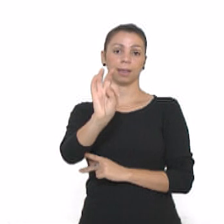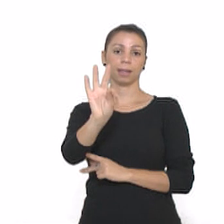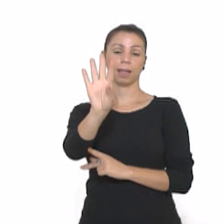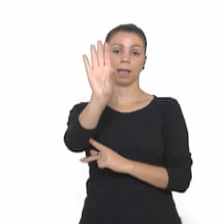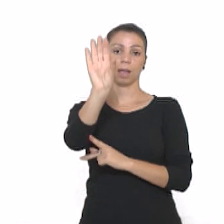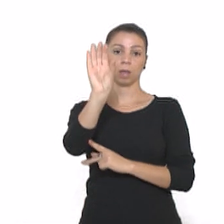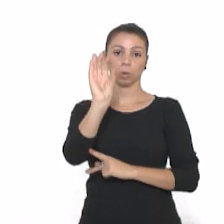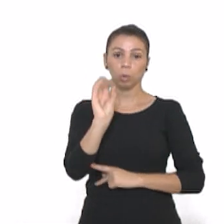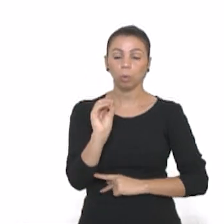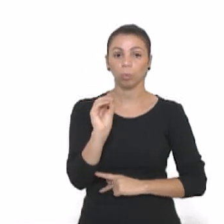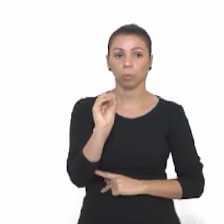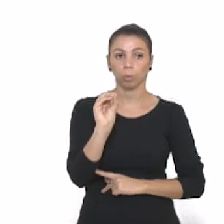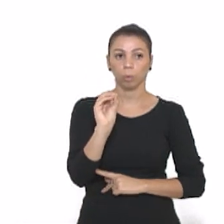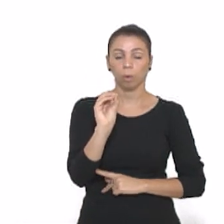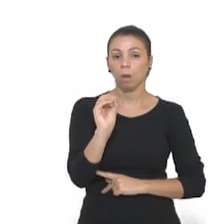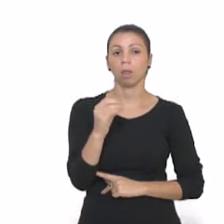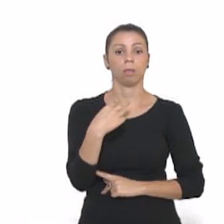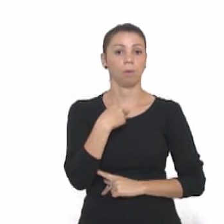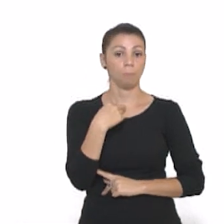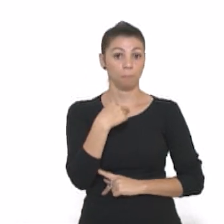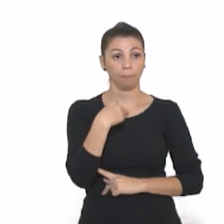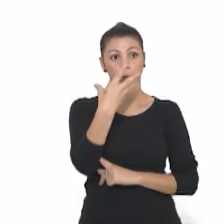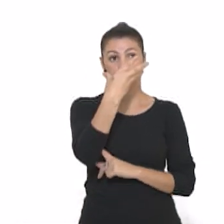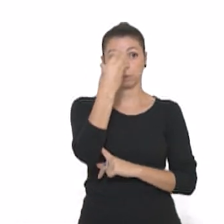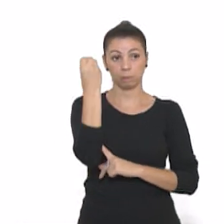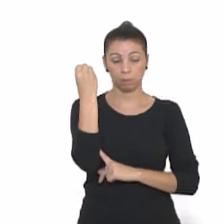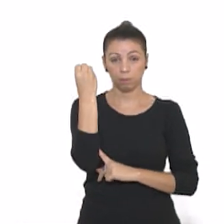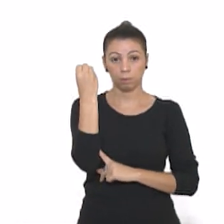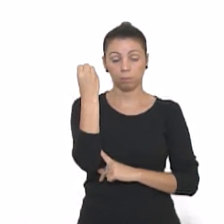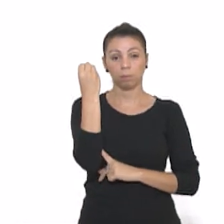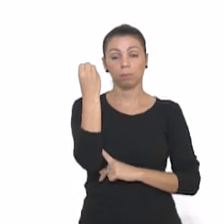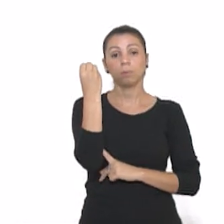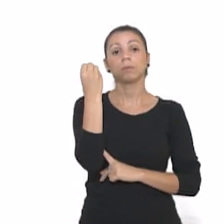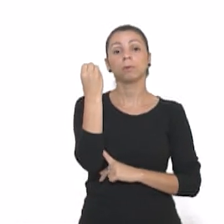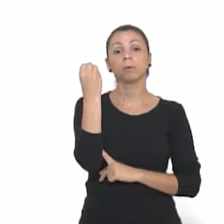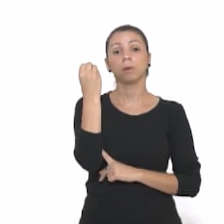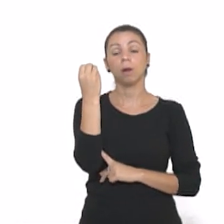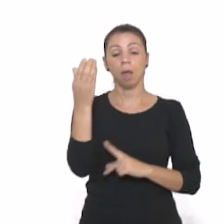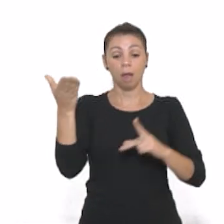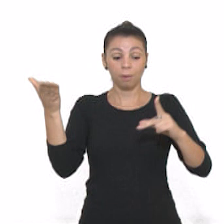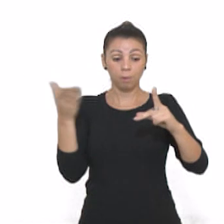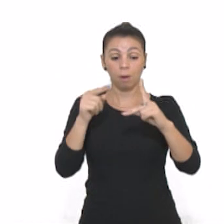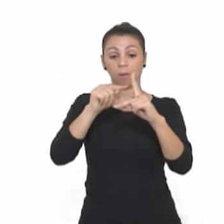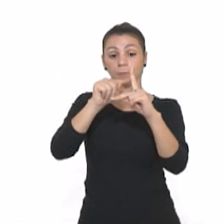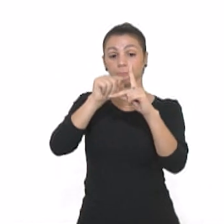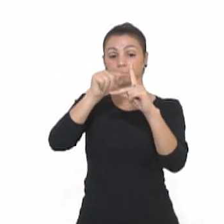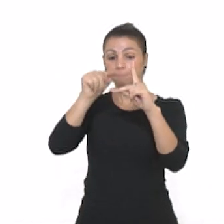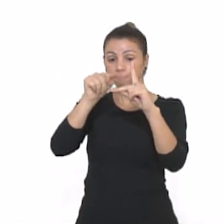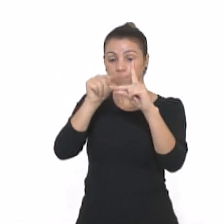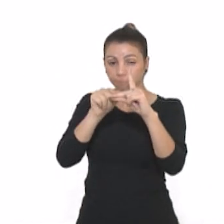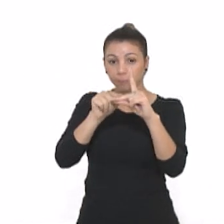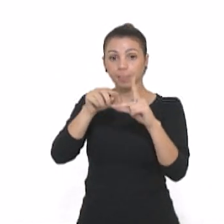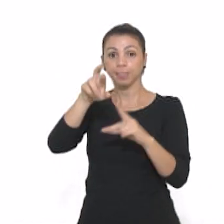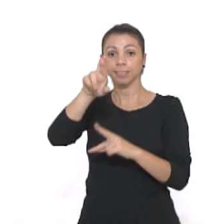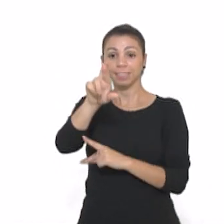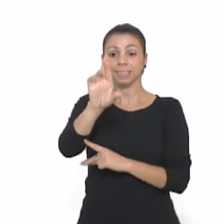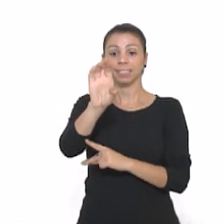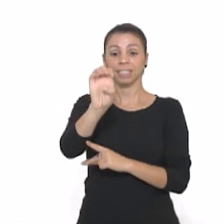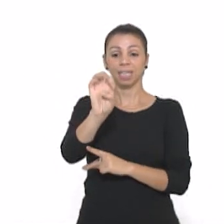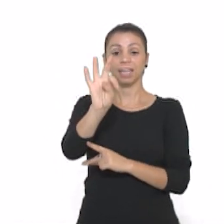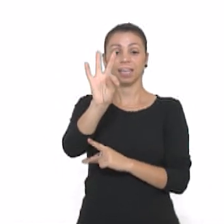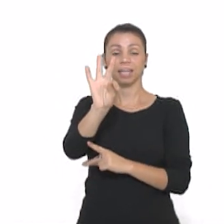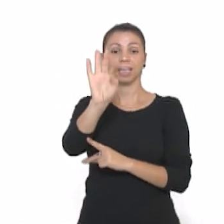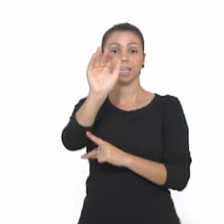retângulo. Não podemos esquecer, então nós já vimos o triângulo octângulo e agora o triângulo retângulo, ou seja,